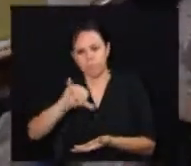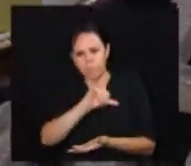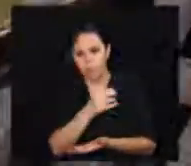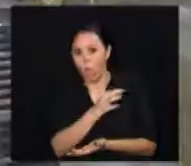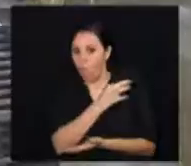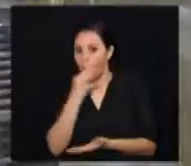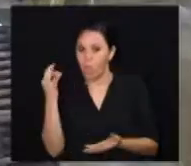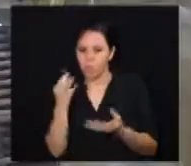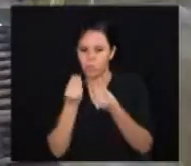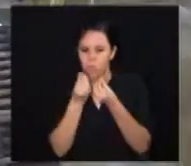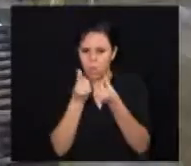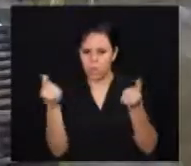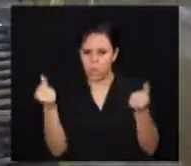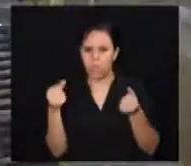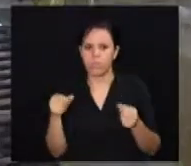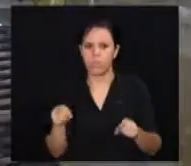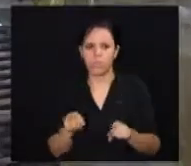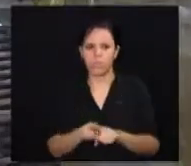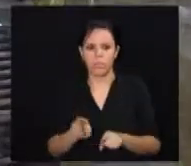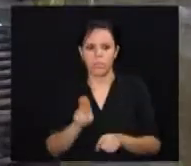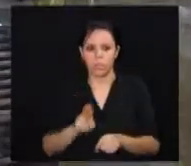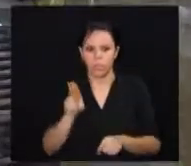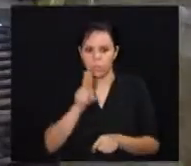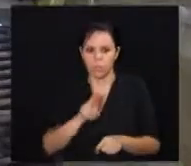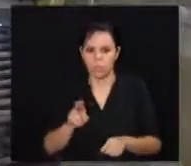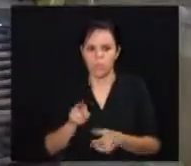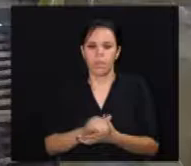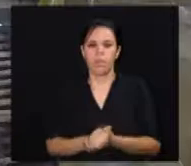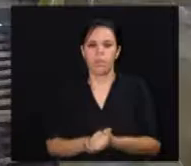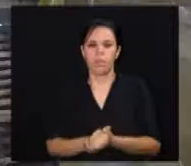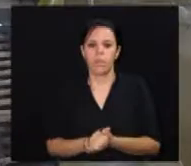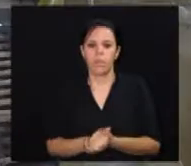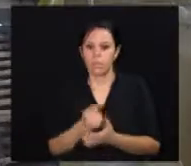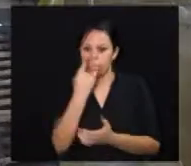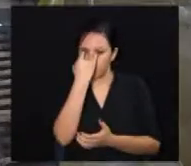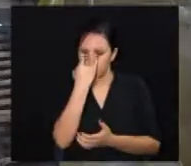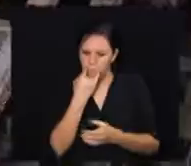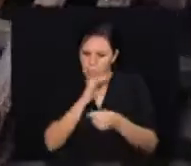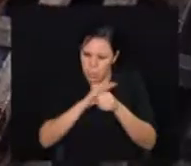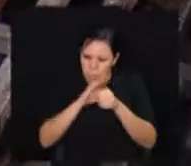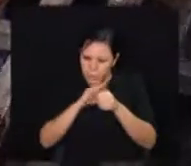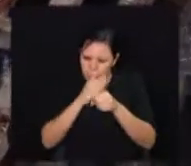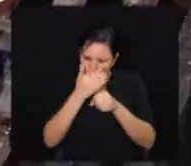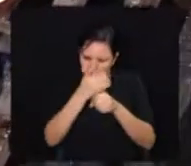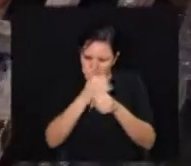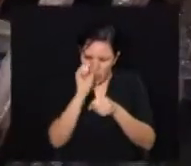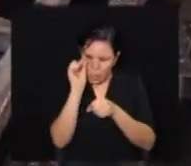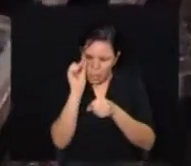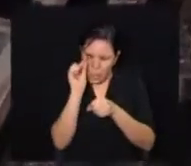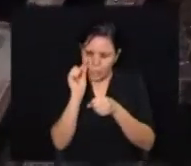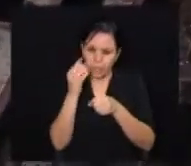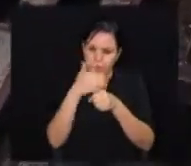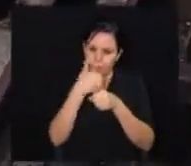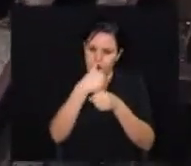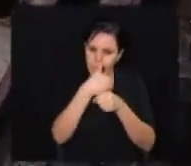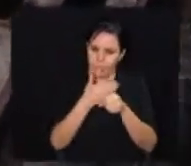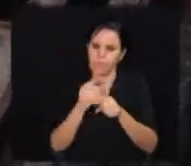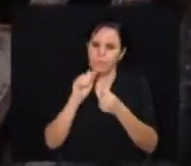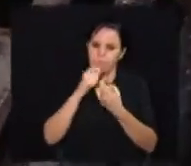aqui. Vamos entrar com a cebola. Bem picadinha. Bem picadinha. E o